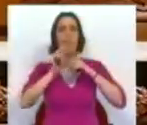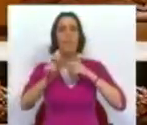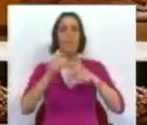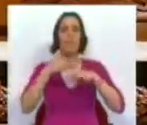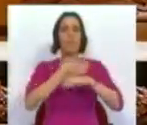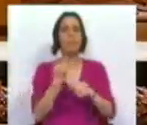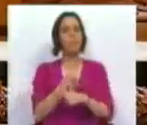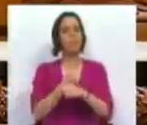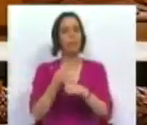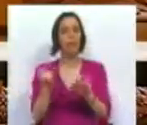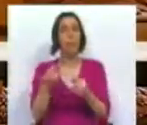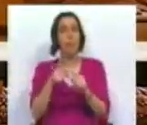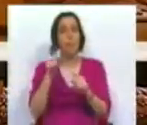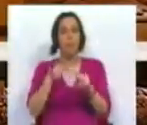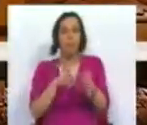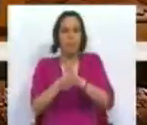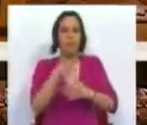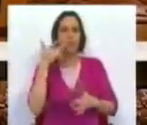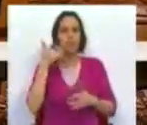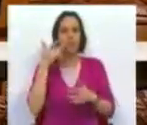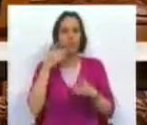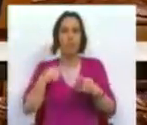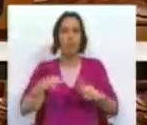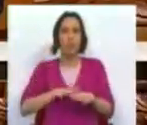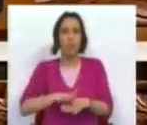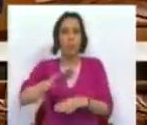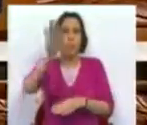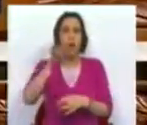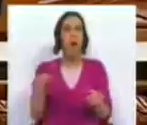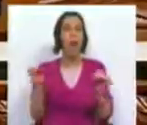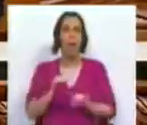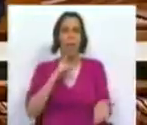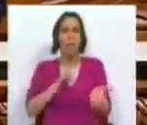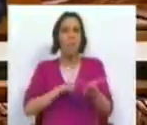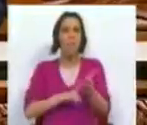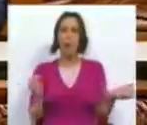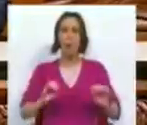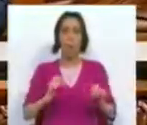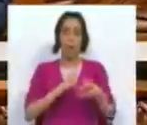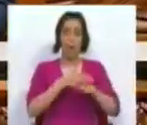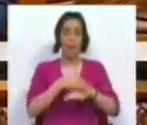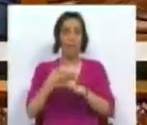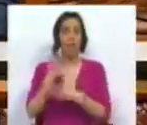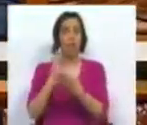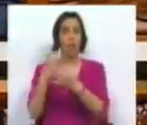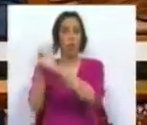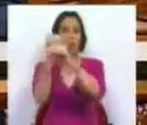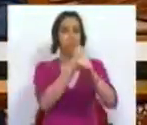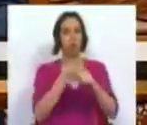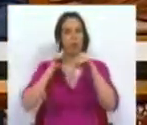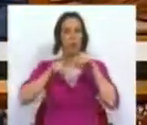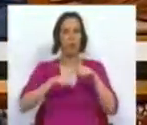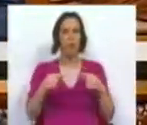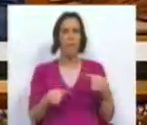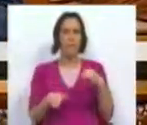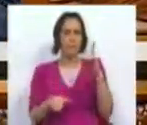definição das intervenções como um dos fatores precipitantes do disparate dos custos. Nada justifica que as intervenções por escola variassem